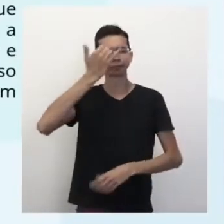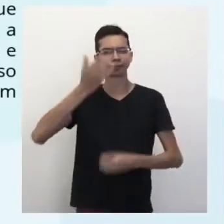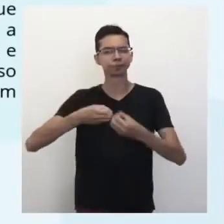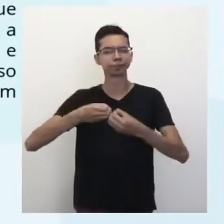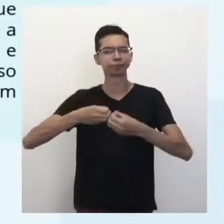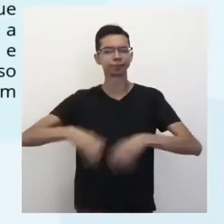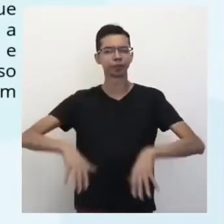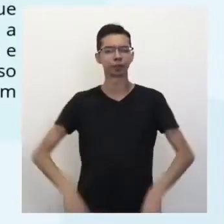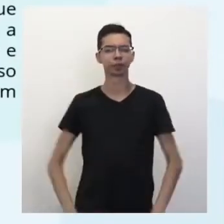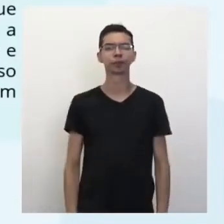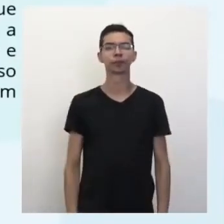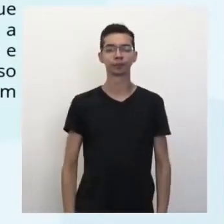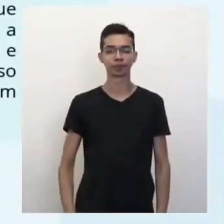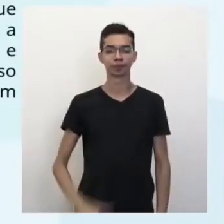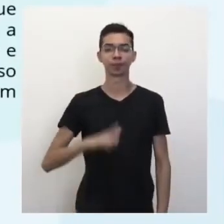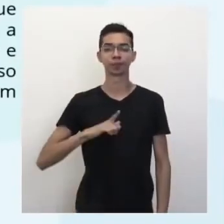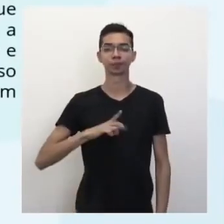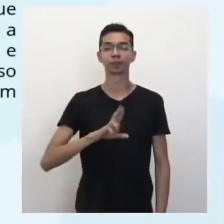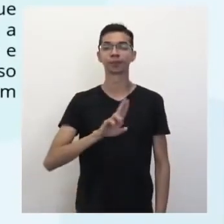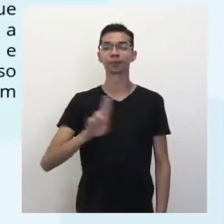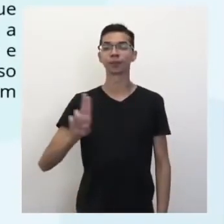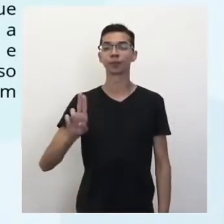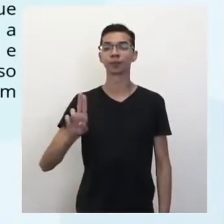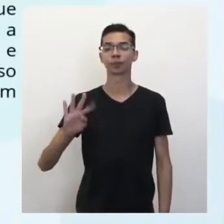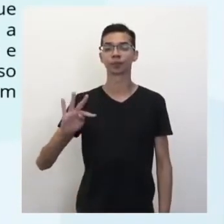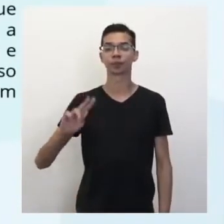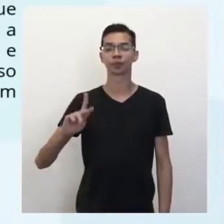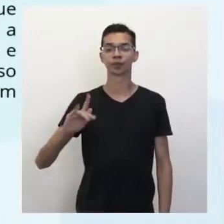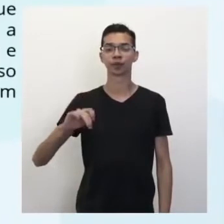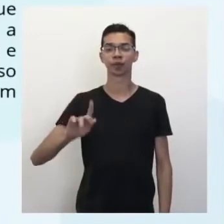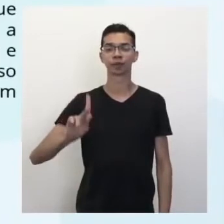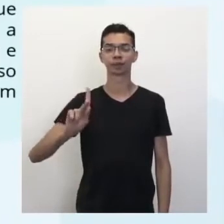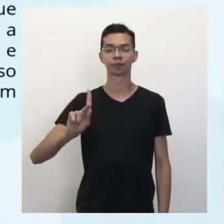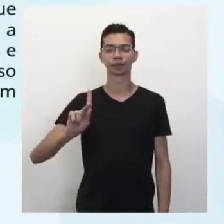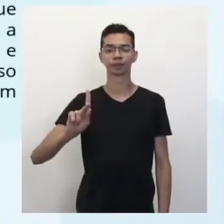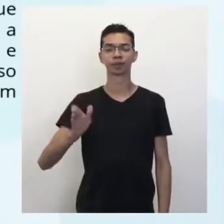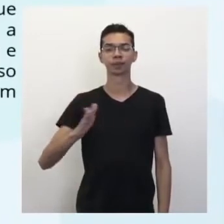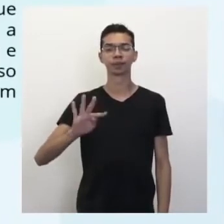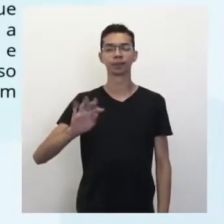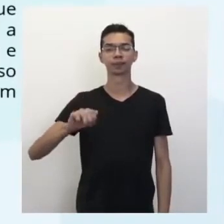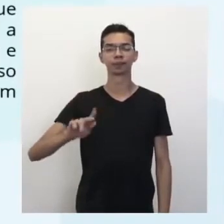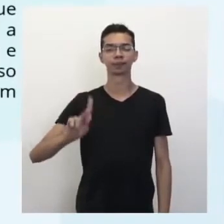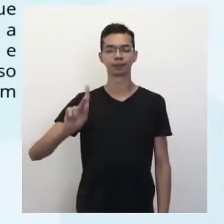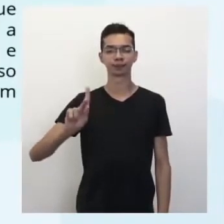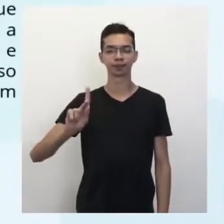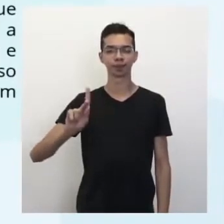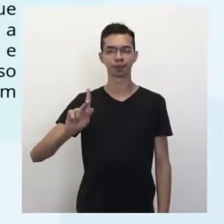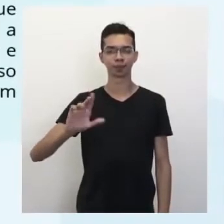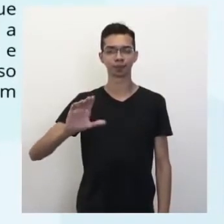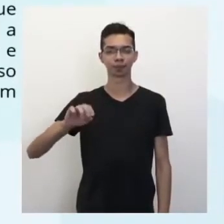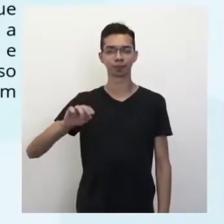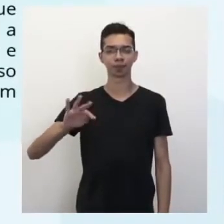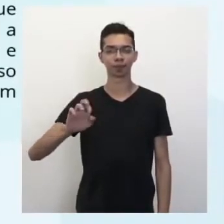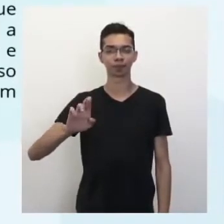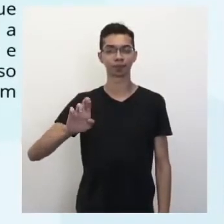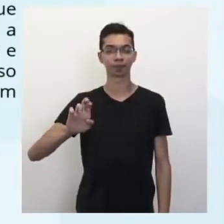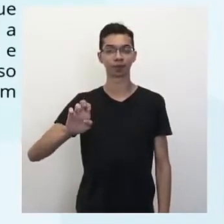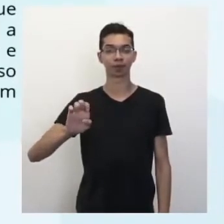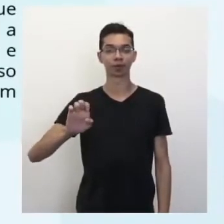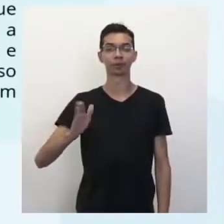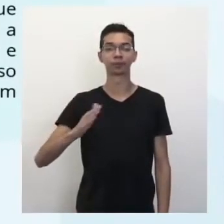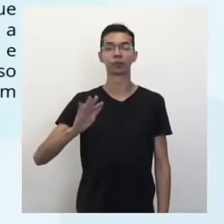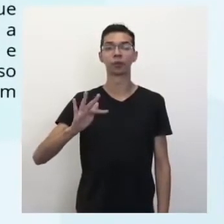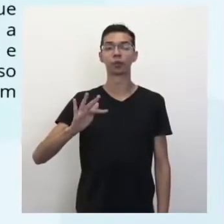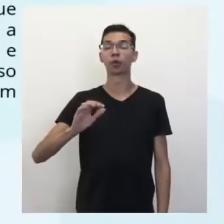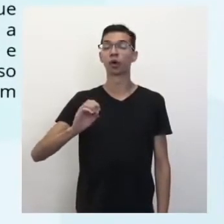Think Central of Study of Financial Innovation, dois renomados jornalistas que exerceram cargos